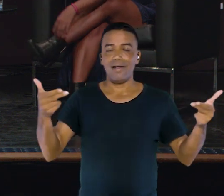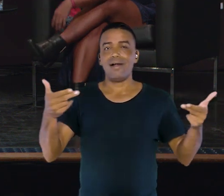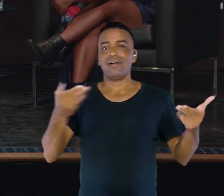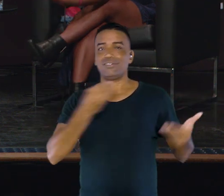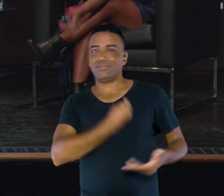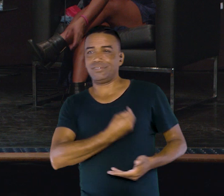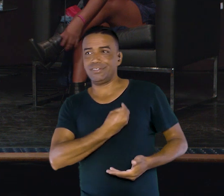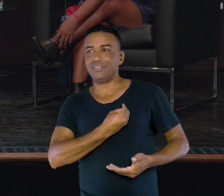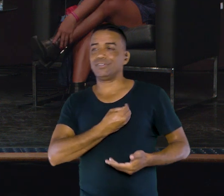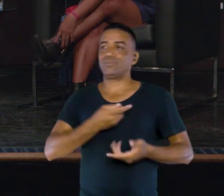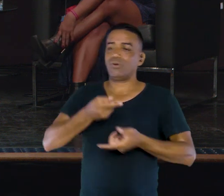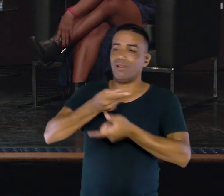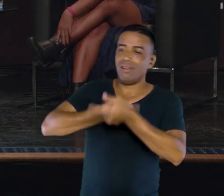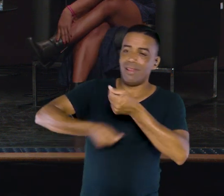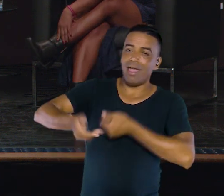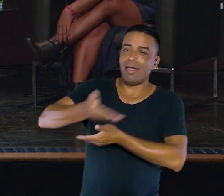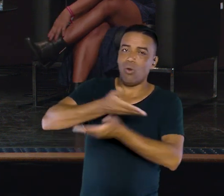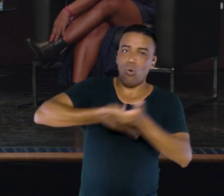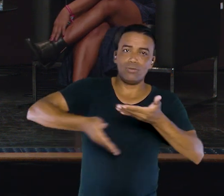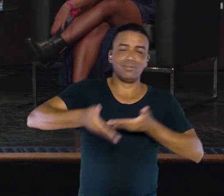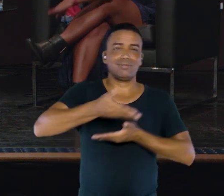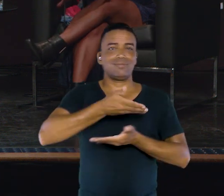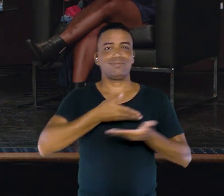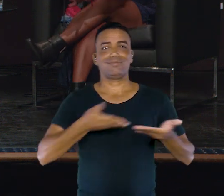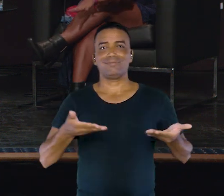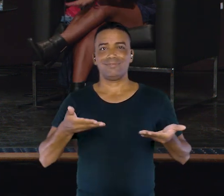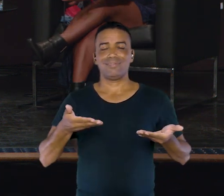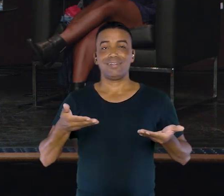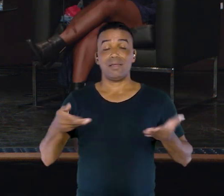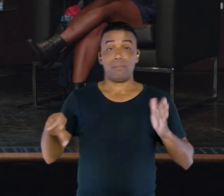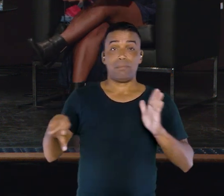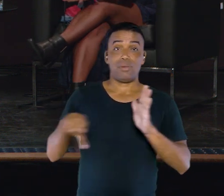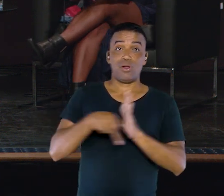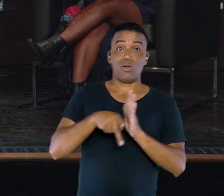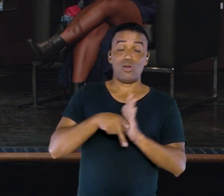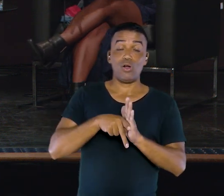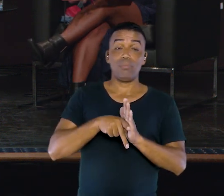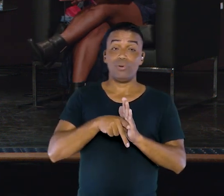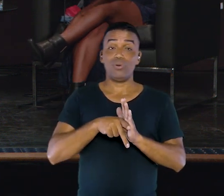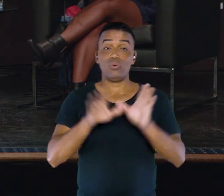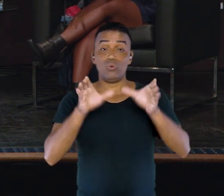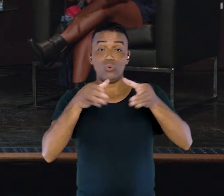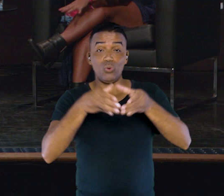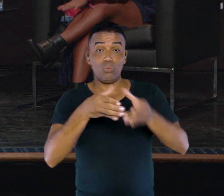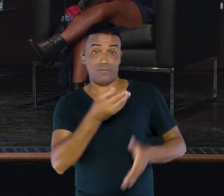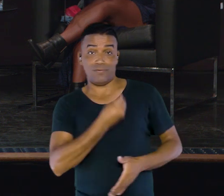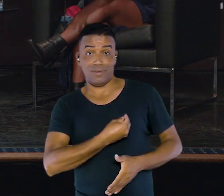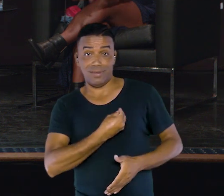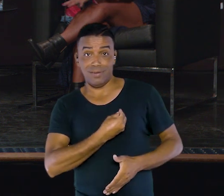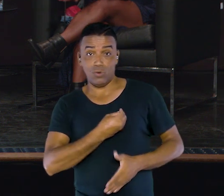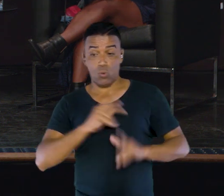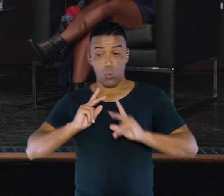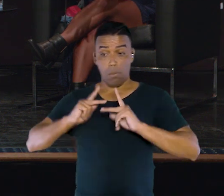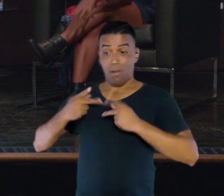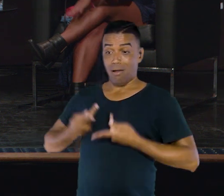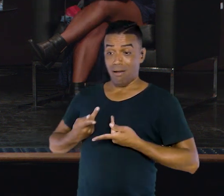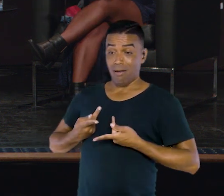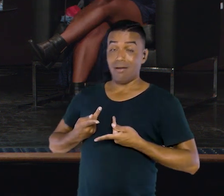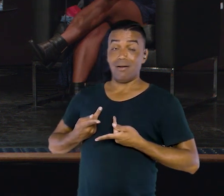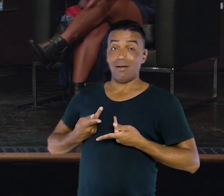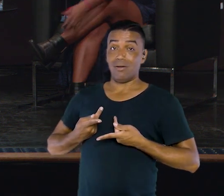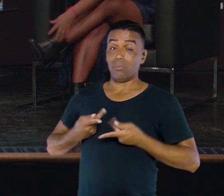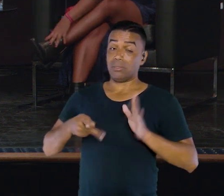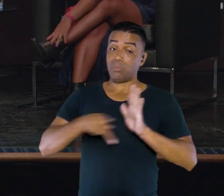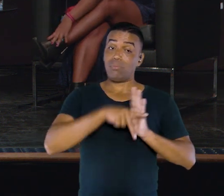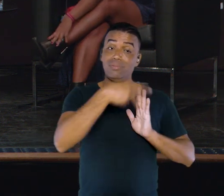de negociações entre esses não humanos que estão aí, mas que são humanos